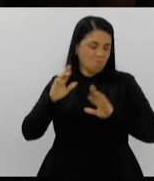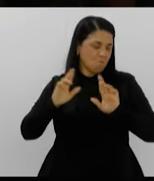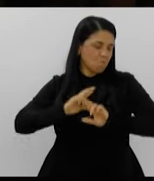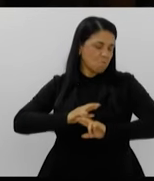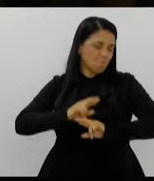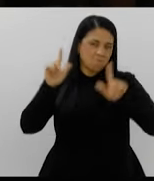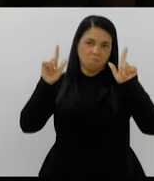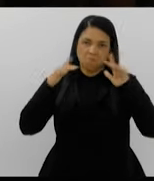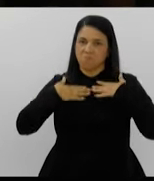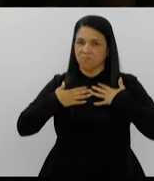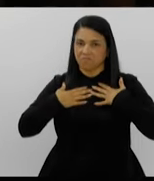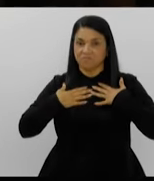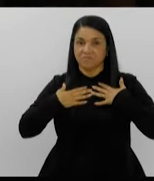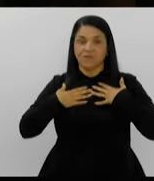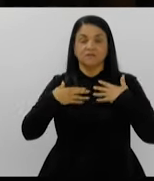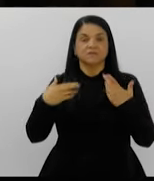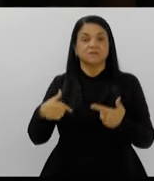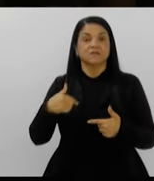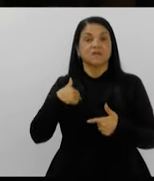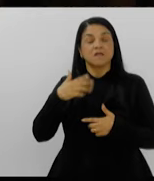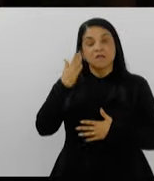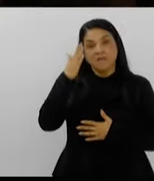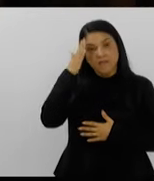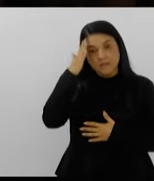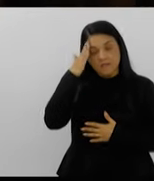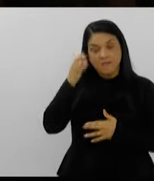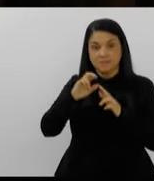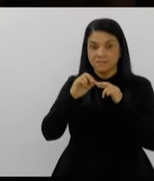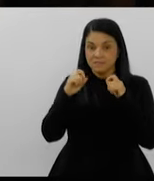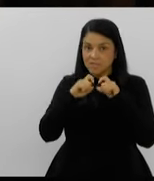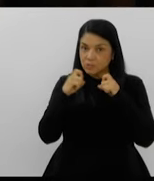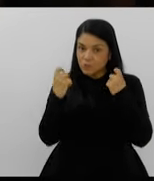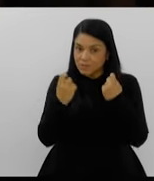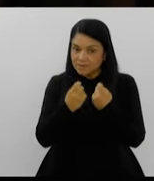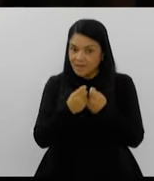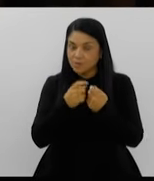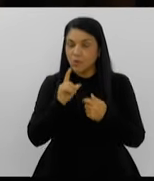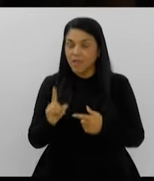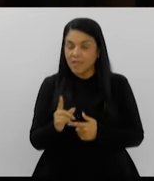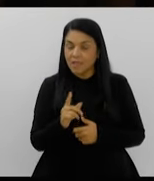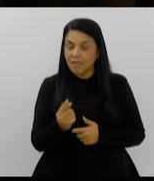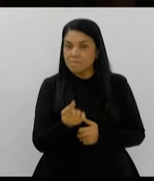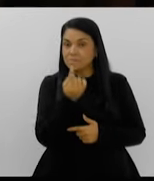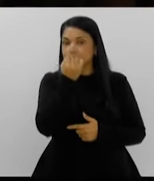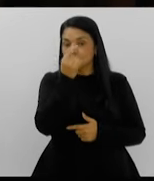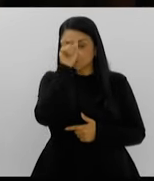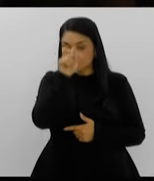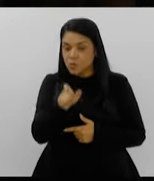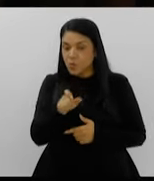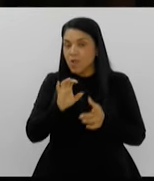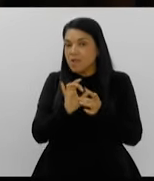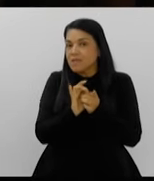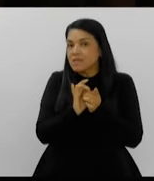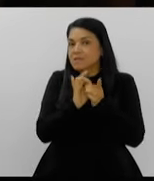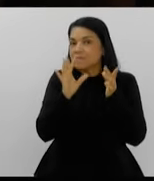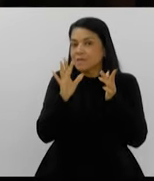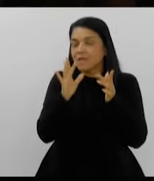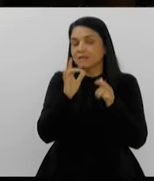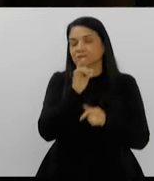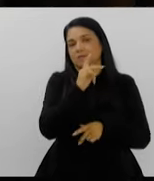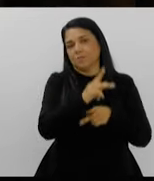respeito. A sexualidade, como conservador, diz respeito à individualidade da pessoa, à liberdade do